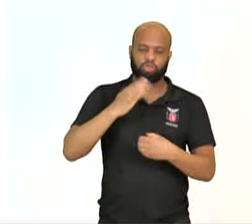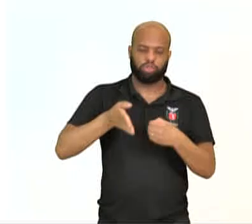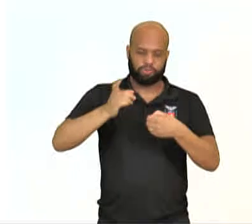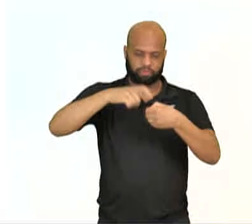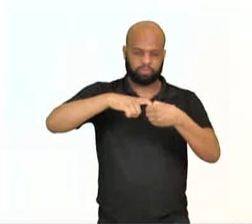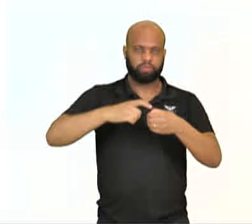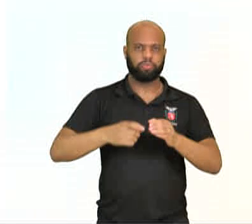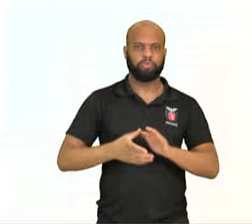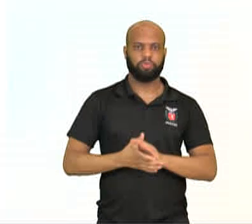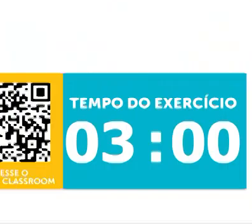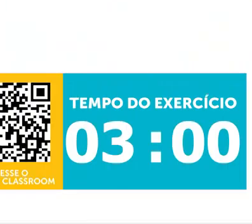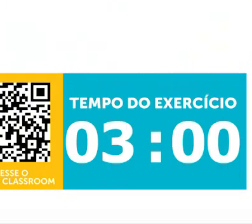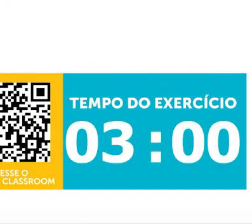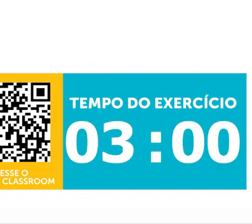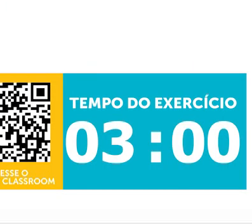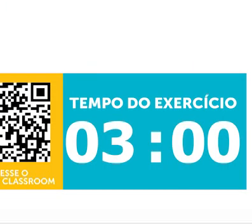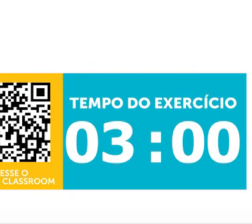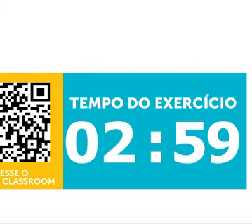breve!